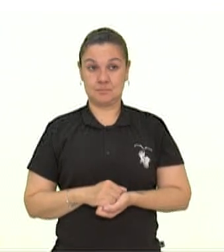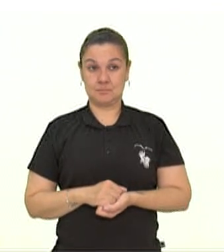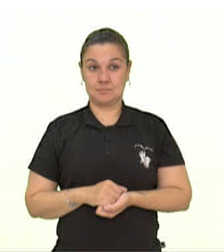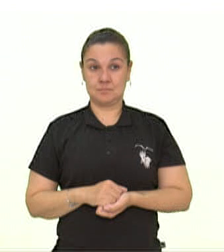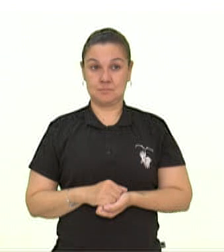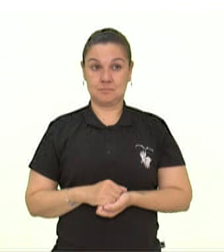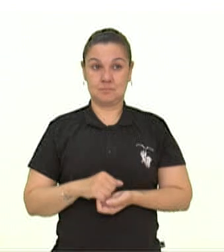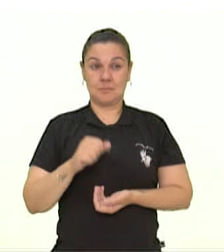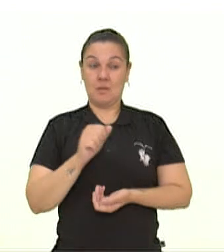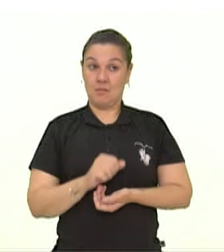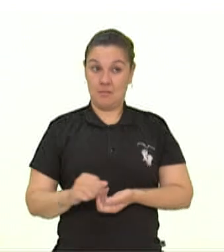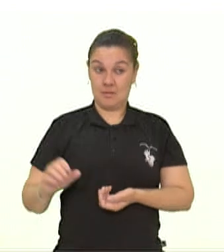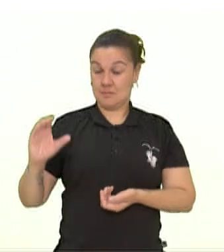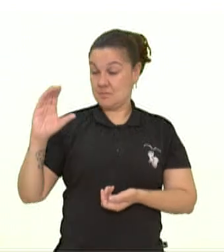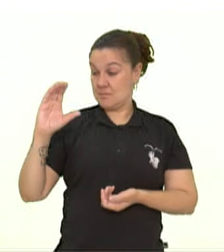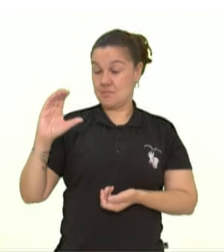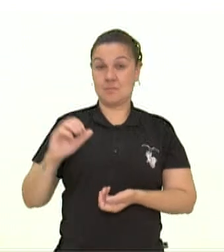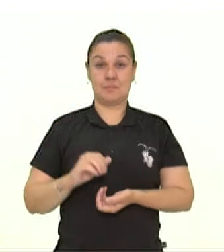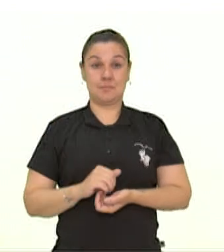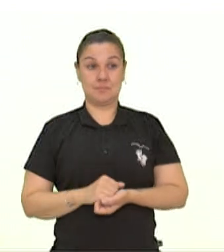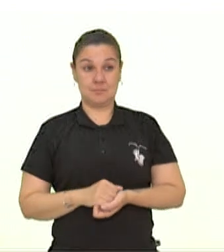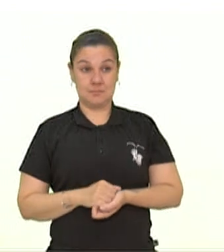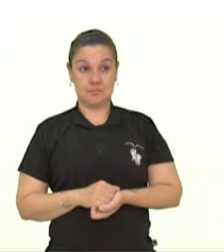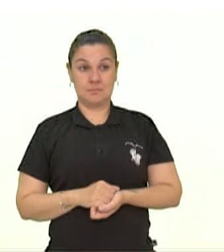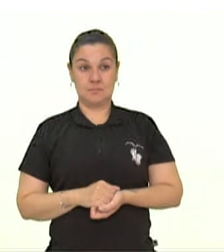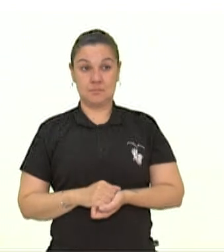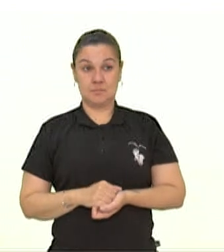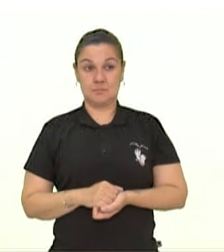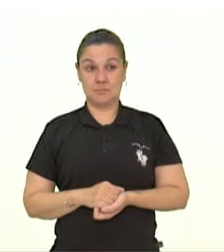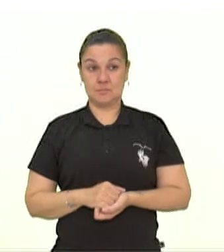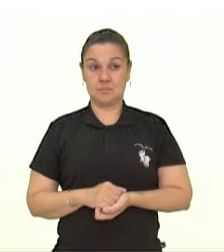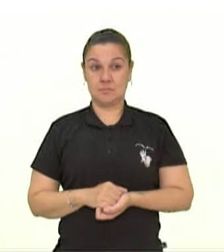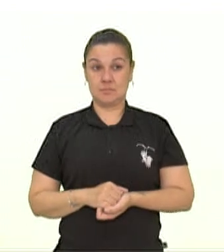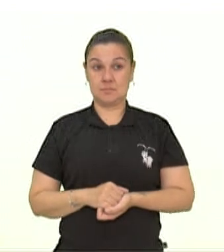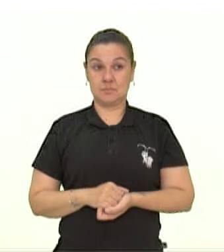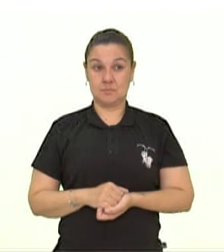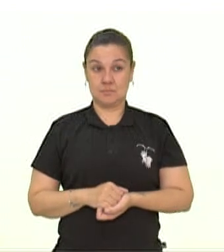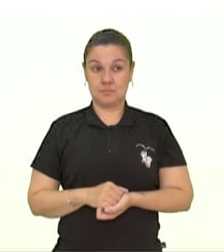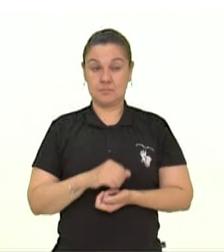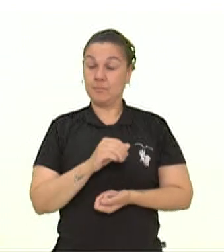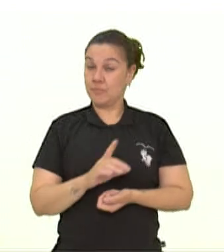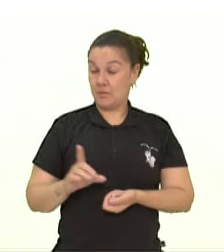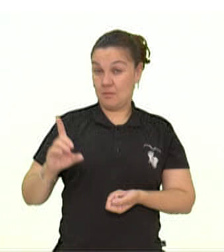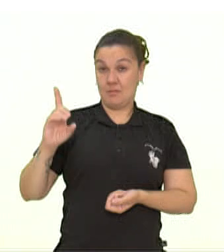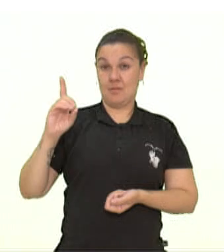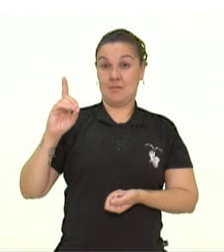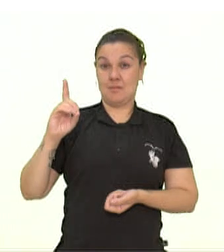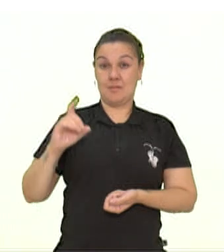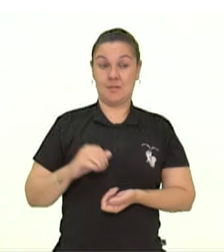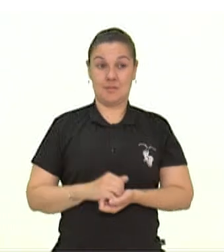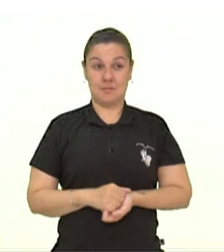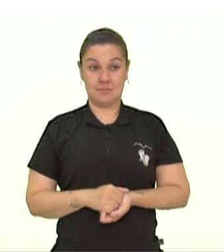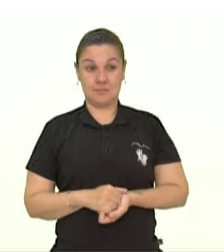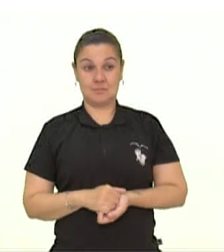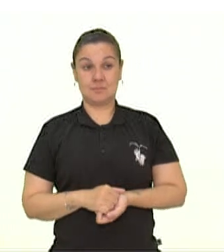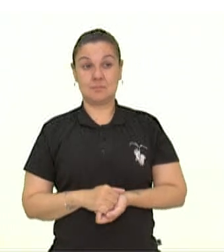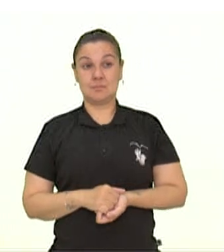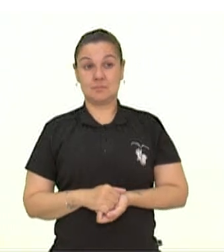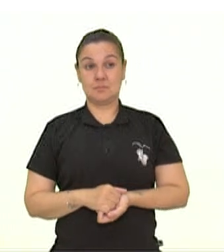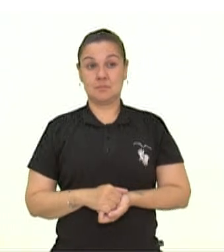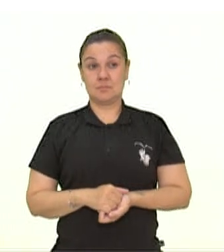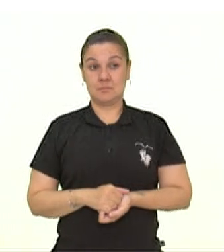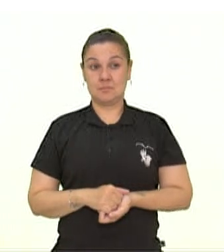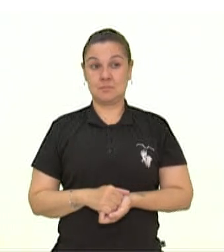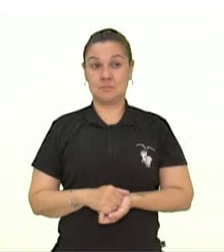quando a temperatura diminui. 200 Kelvin e que lambda diminui quando a temperatura aumenta. 1500 Kelvin e